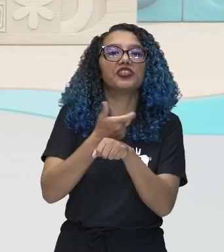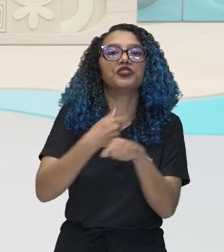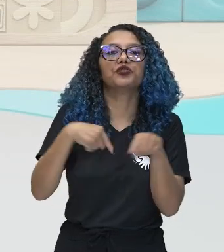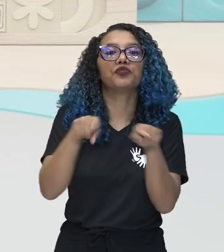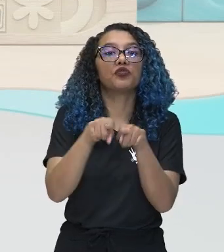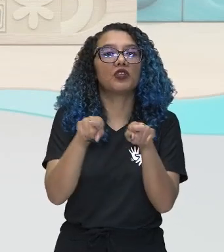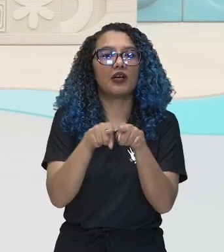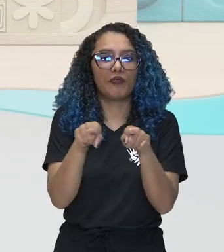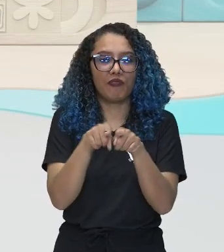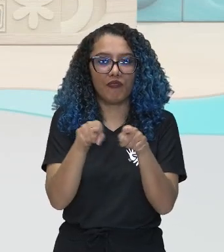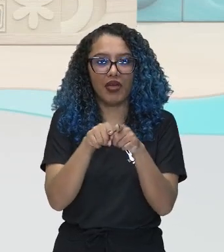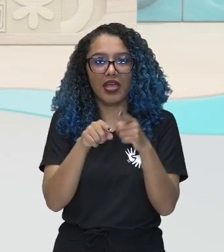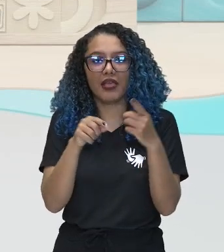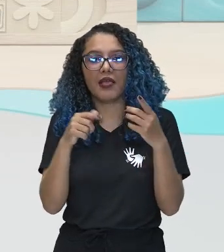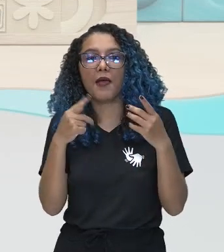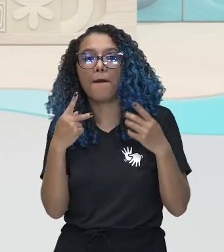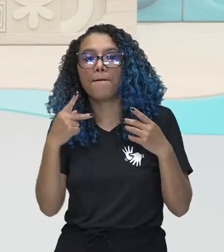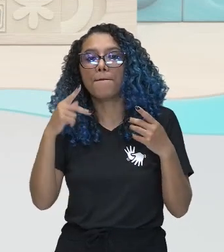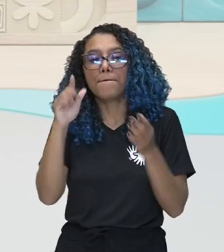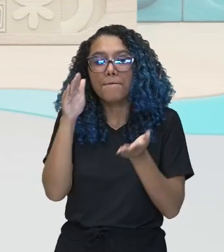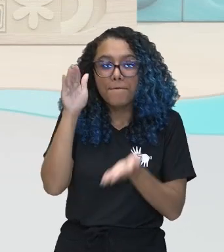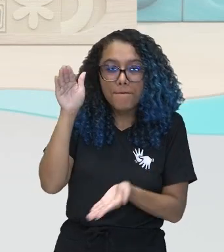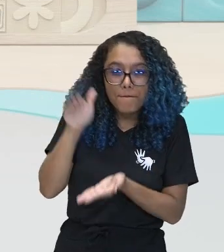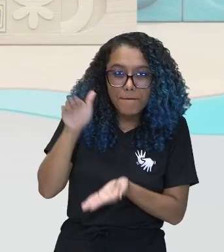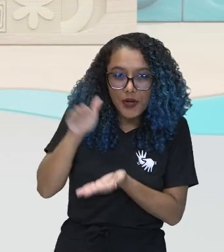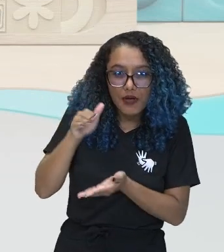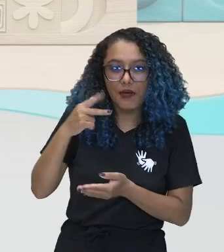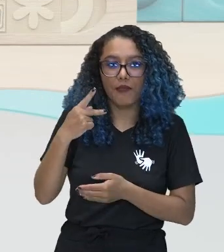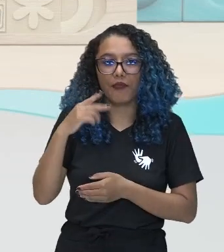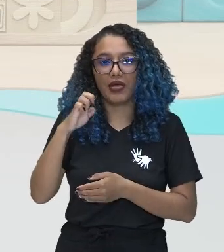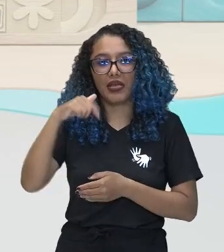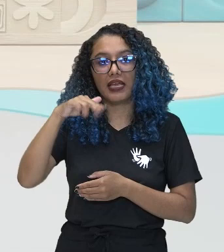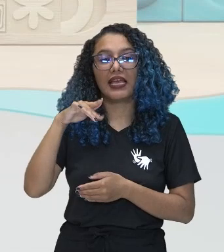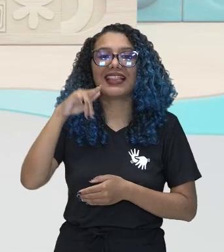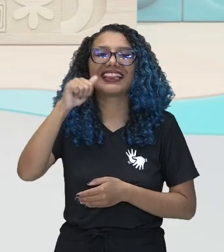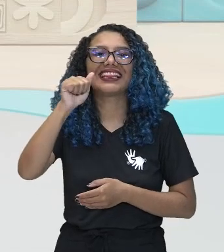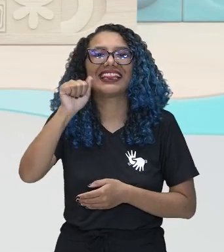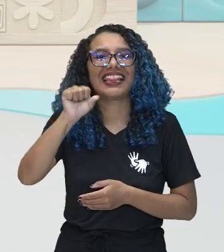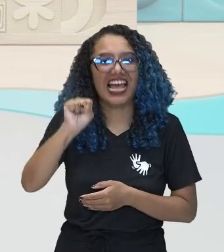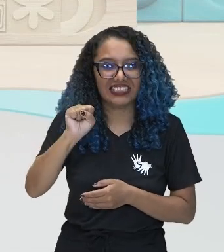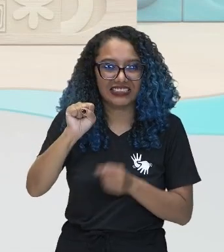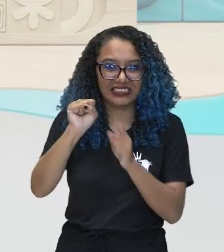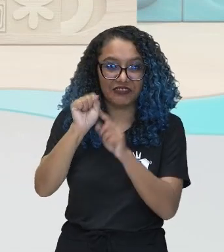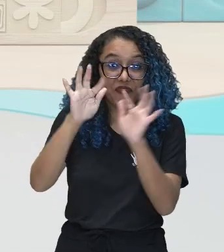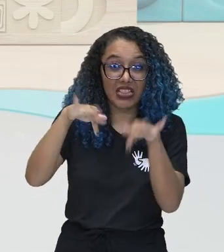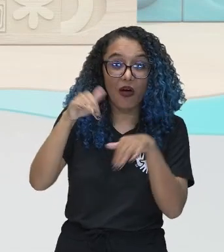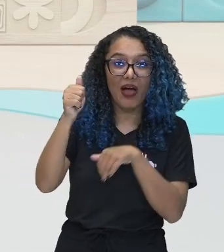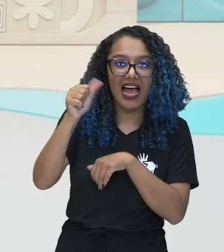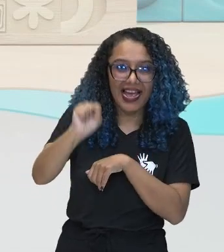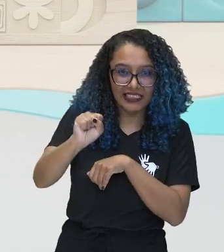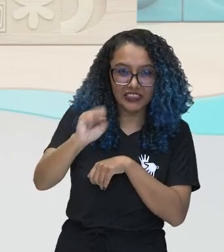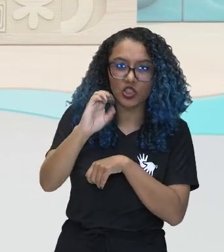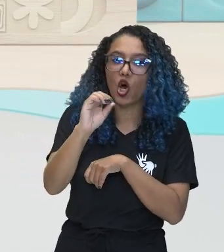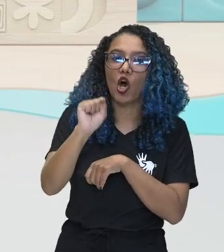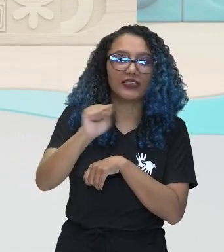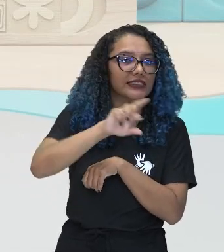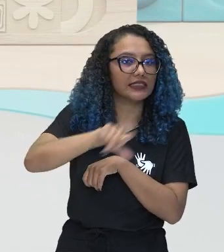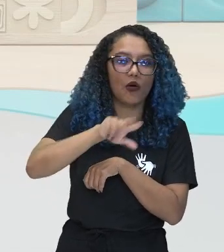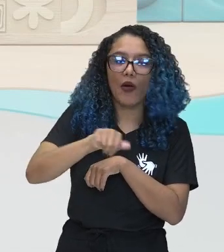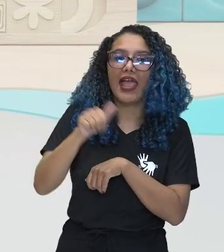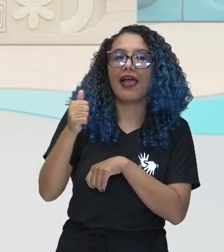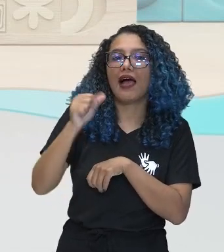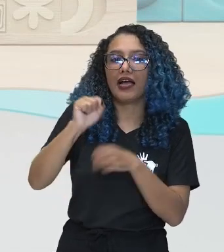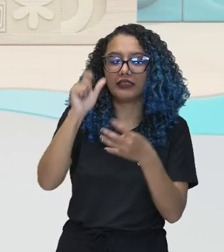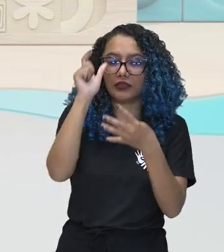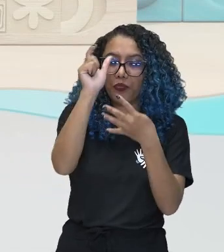gênero feminino. Pequenas, não pequenos. Malas pequenas. Então está concordando os nomes